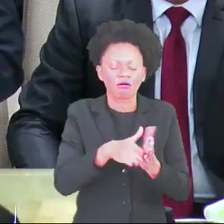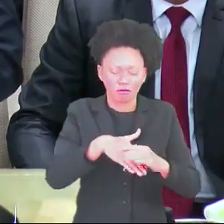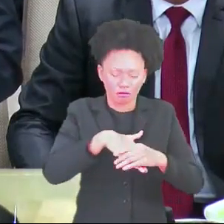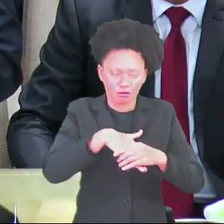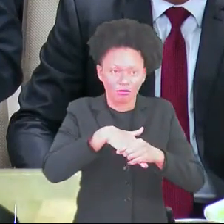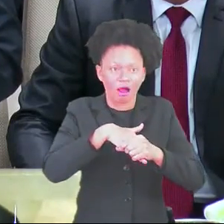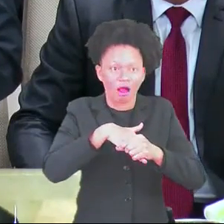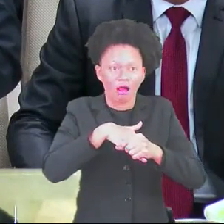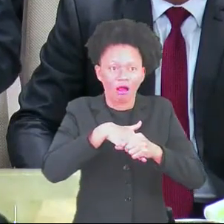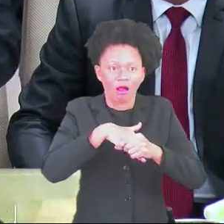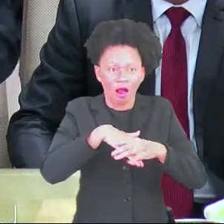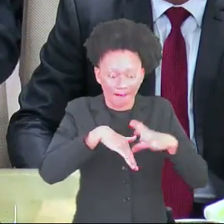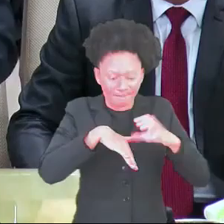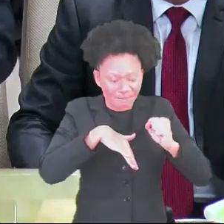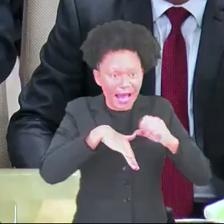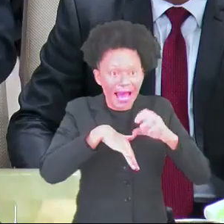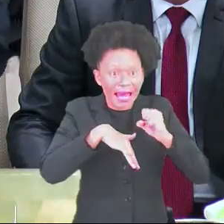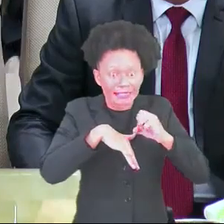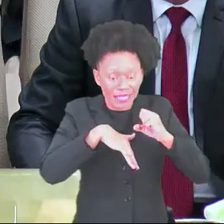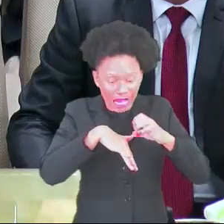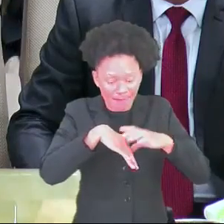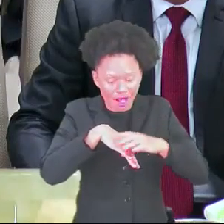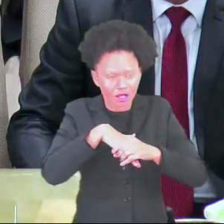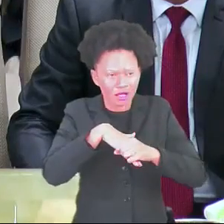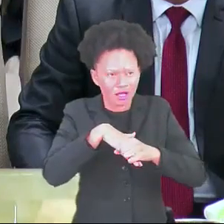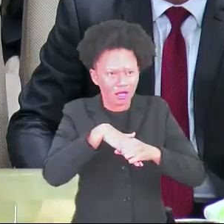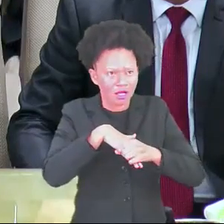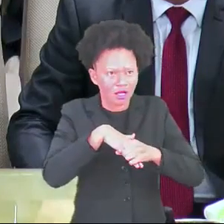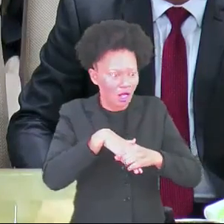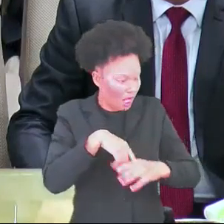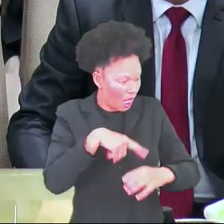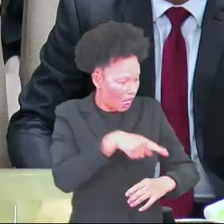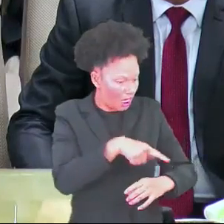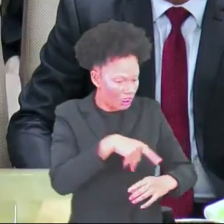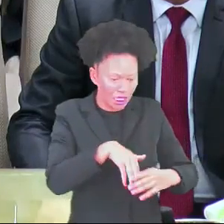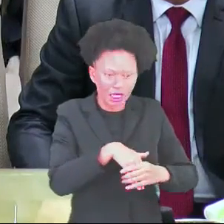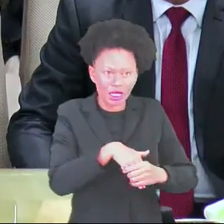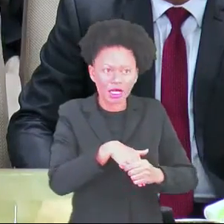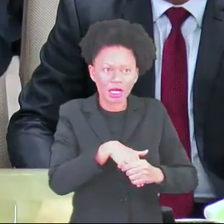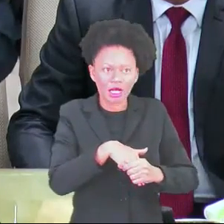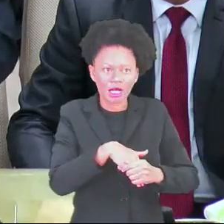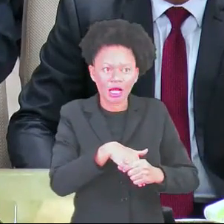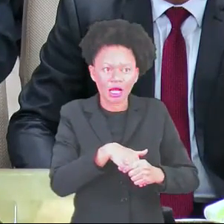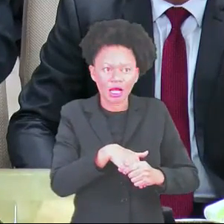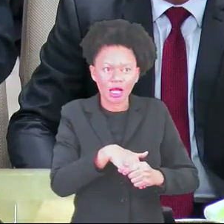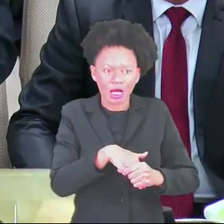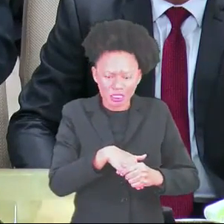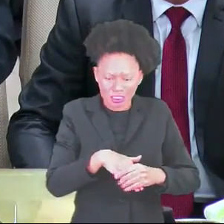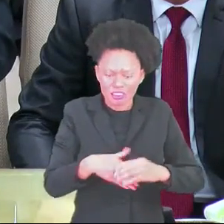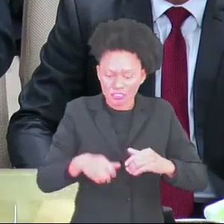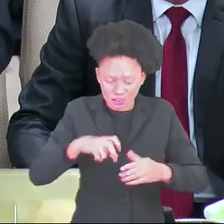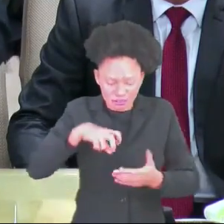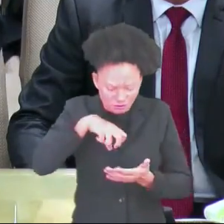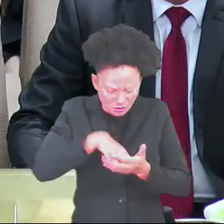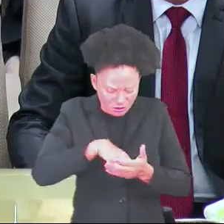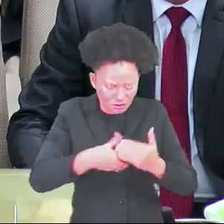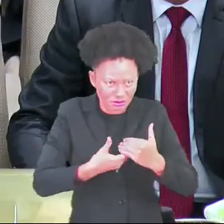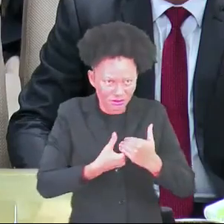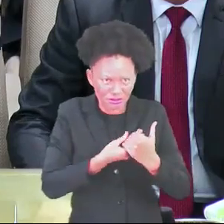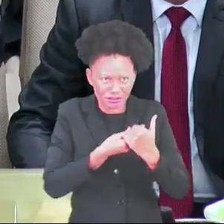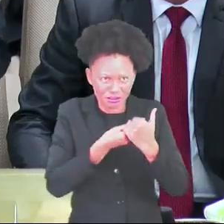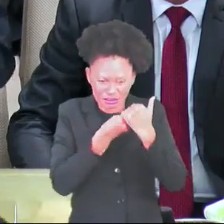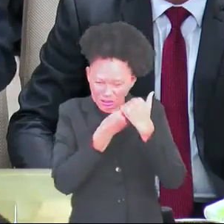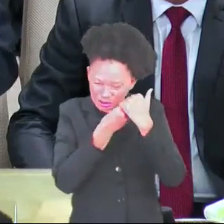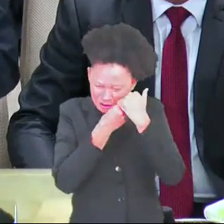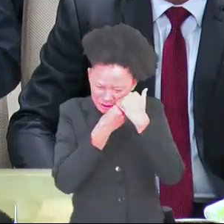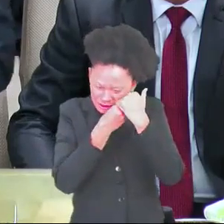dele. Com fraqueza, ele sentiu, disse, ela está apertando a minha mão. E abaixou a cabeça. E pôs o ouvido